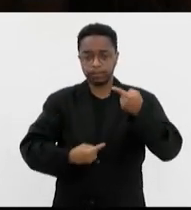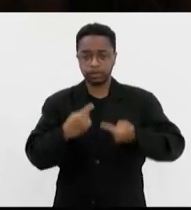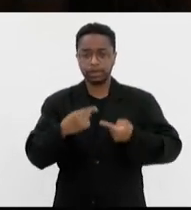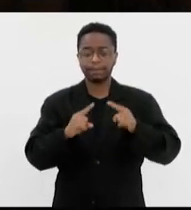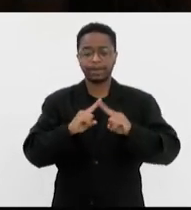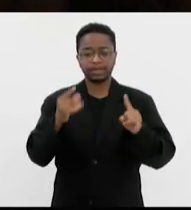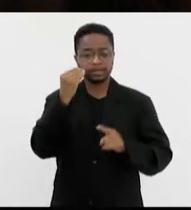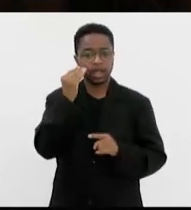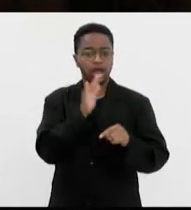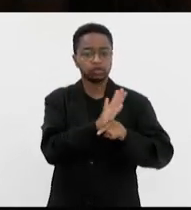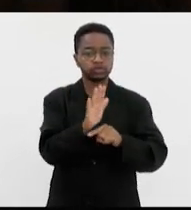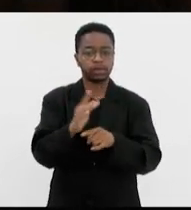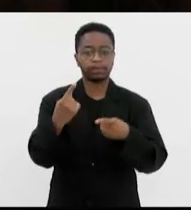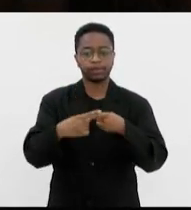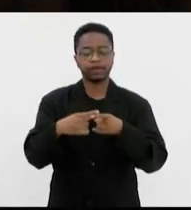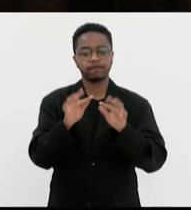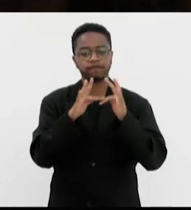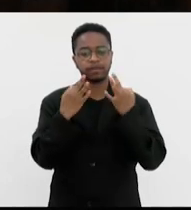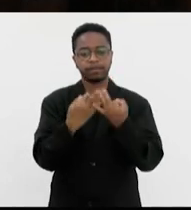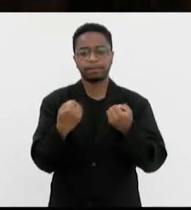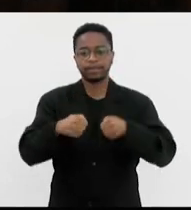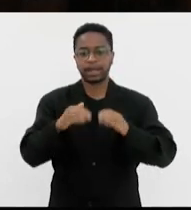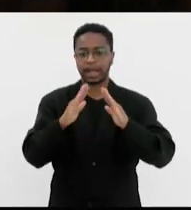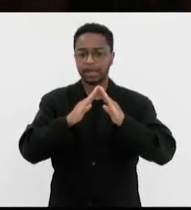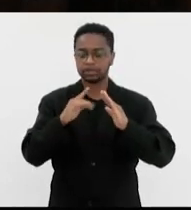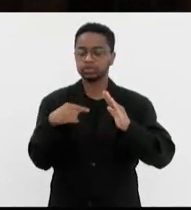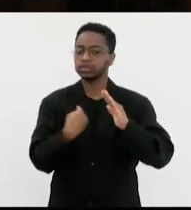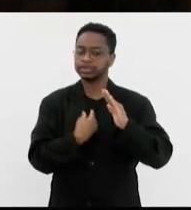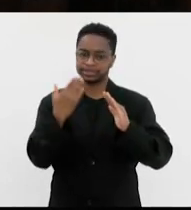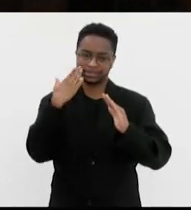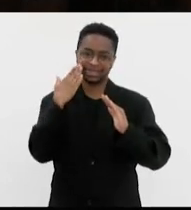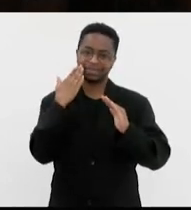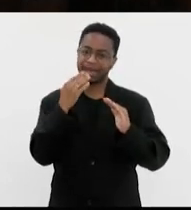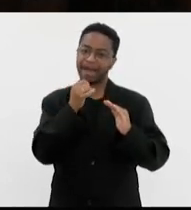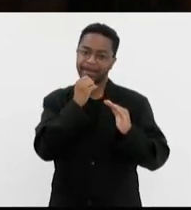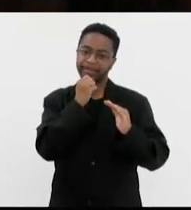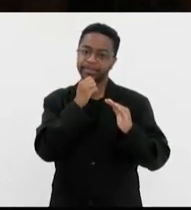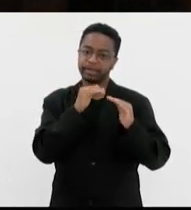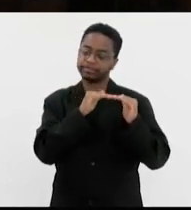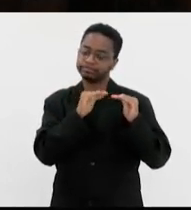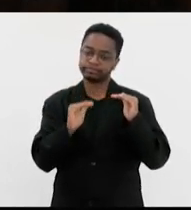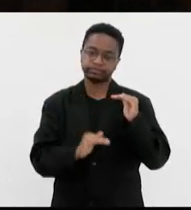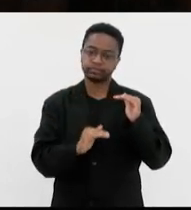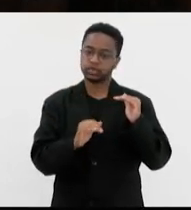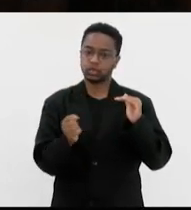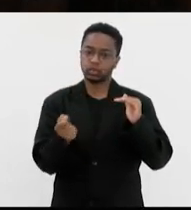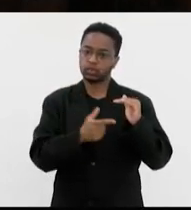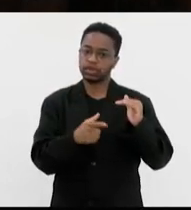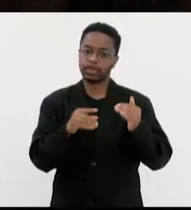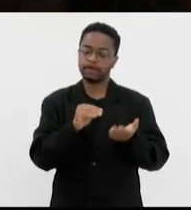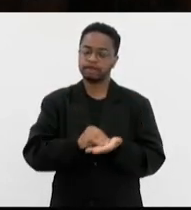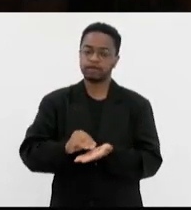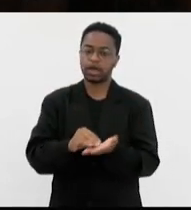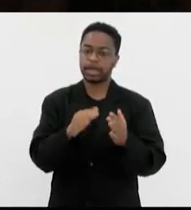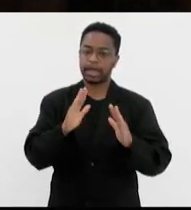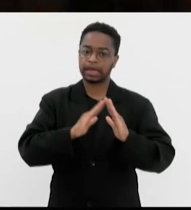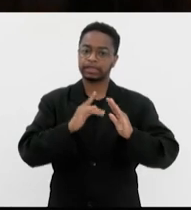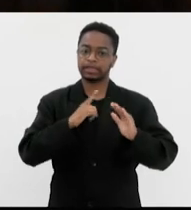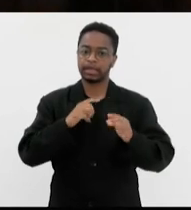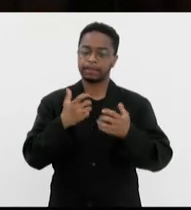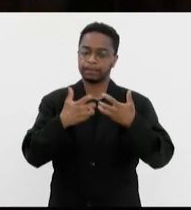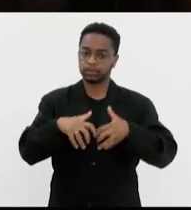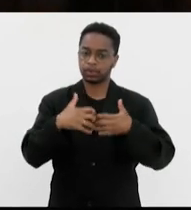precisam de moradia, a gente sabe que ainda está muito aquém do que o déficit habitacional de Petrópolis tem. O nosso plano